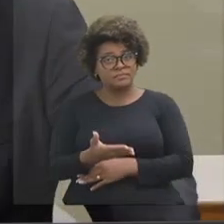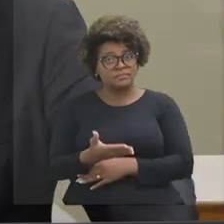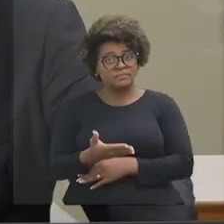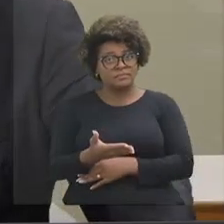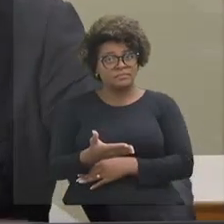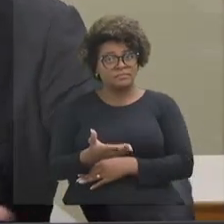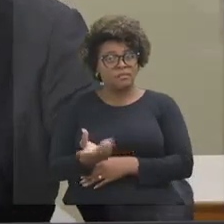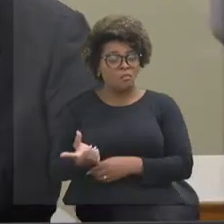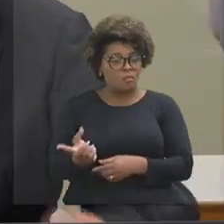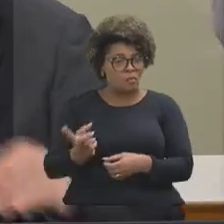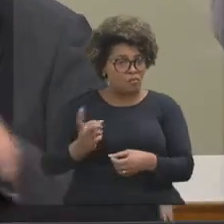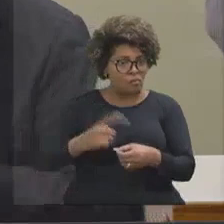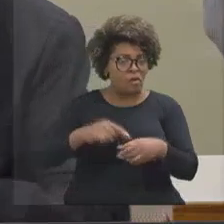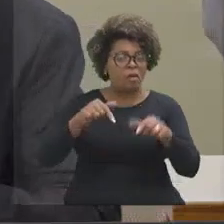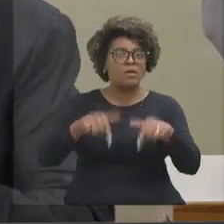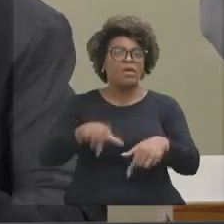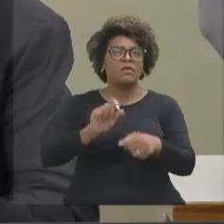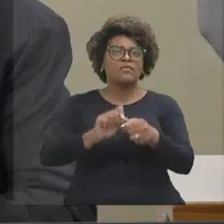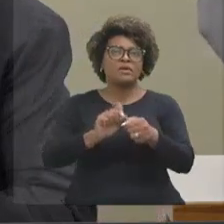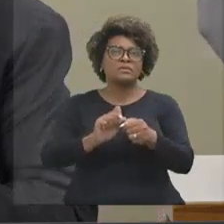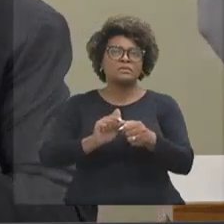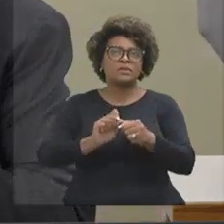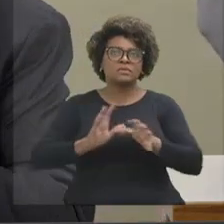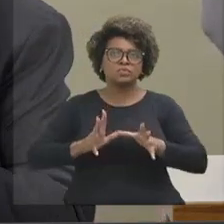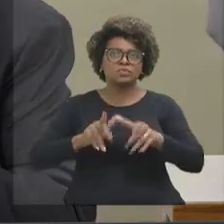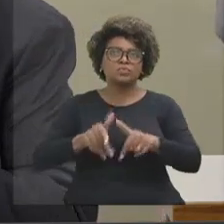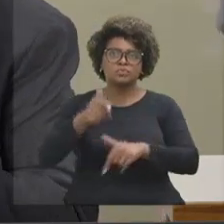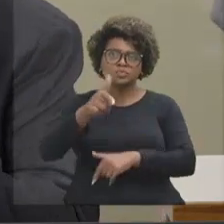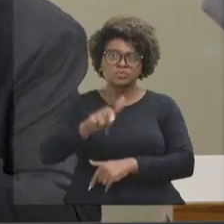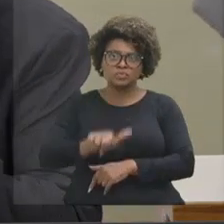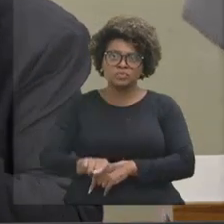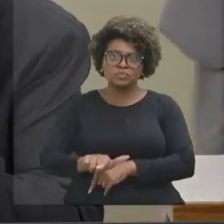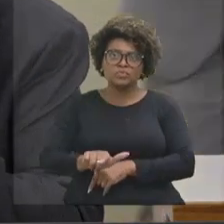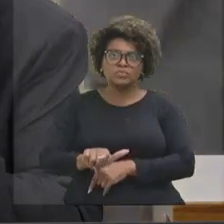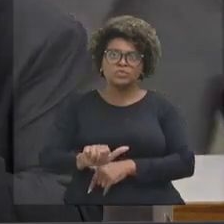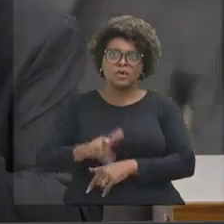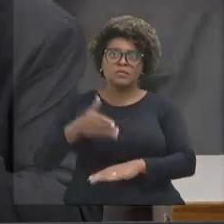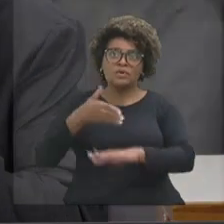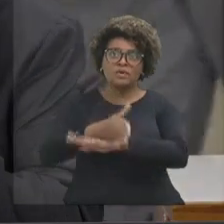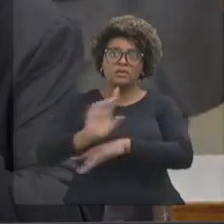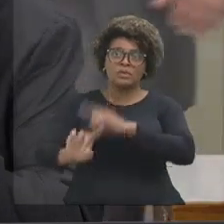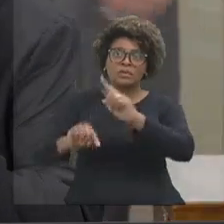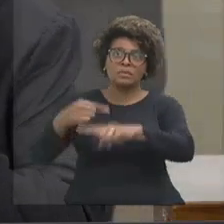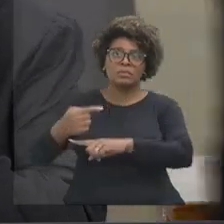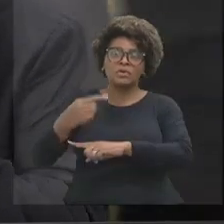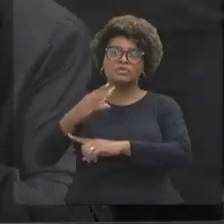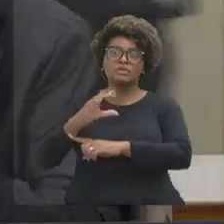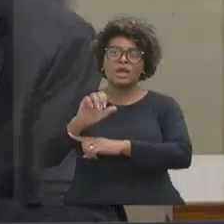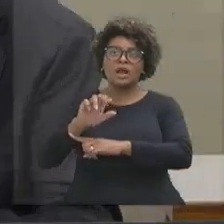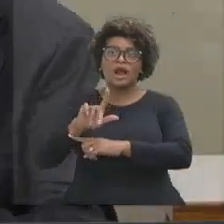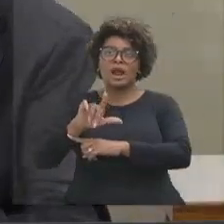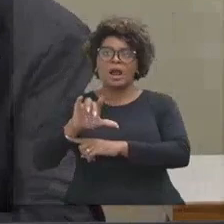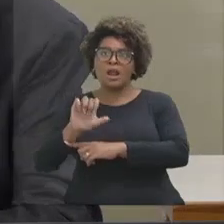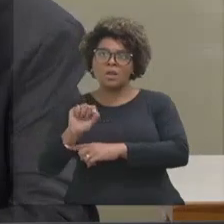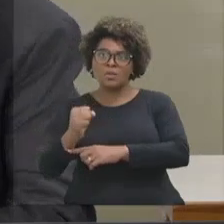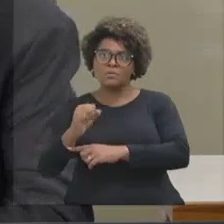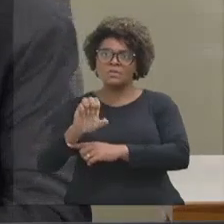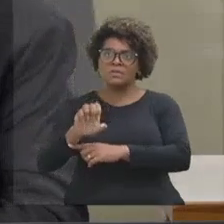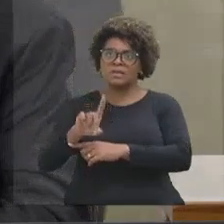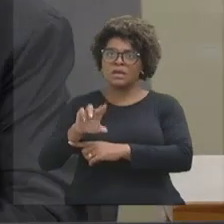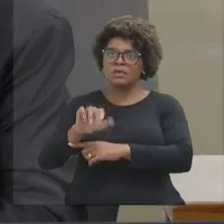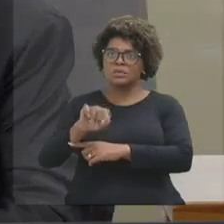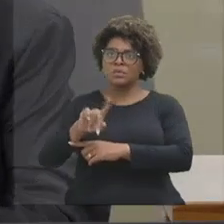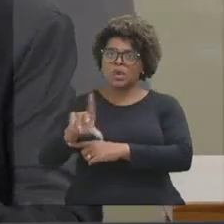refazendo isso e entrou depois do Carlos Eduardo que infelizmente também não teve